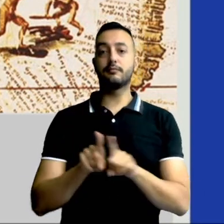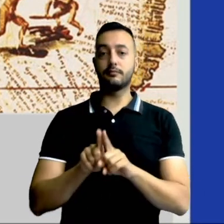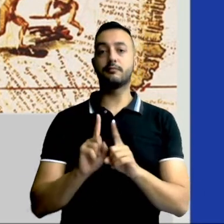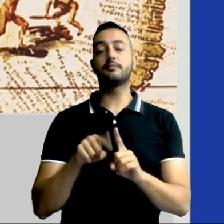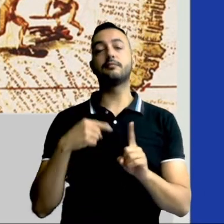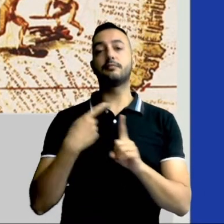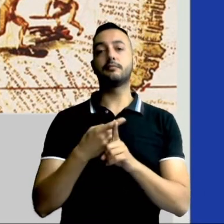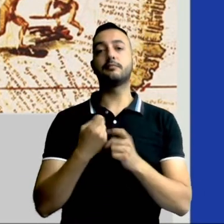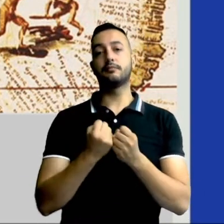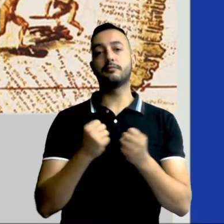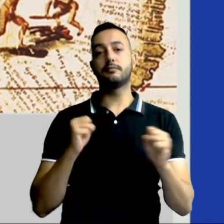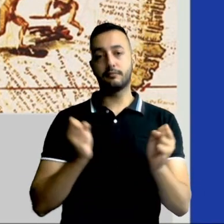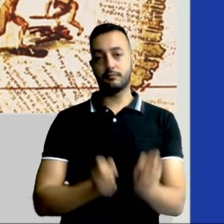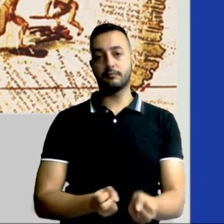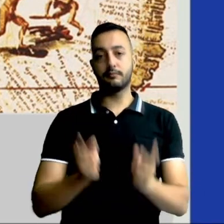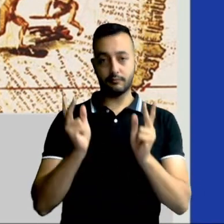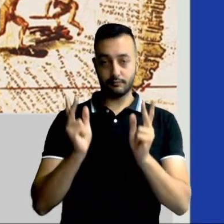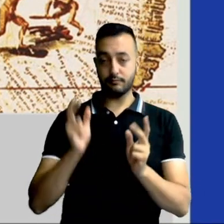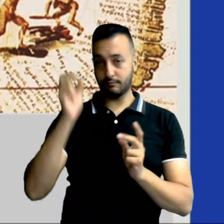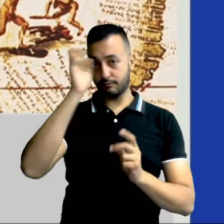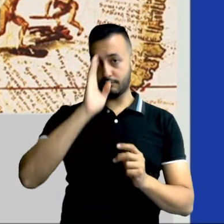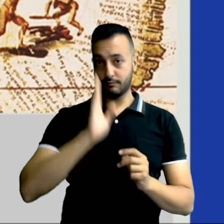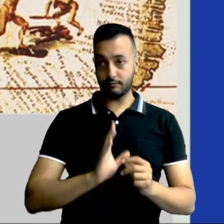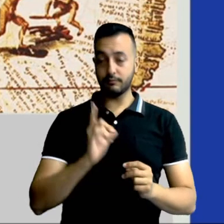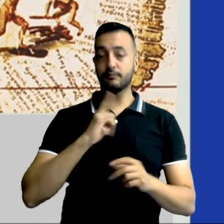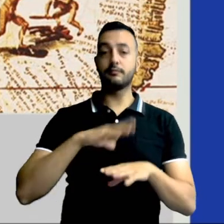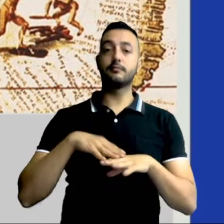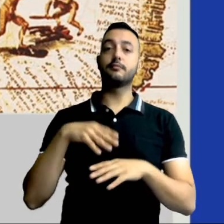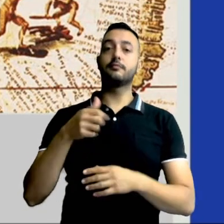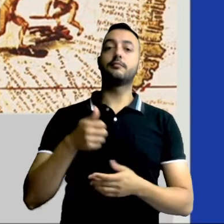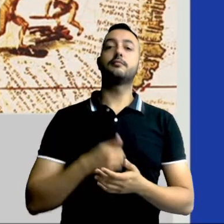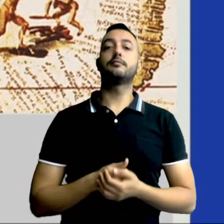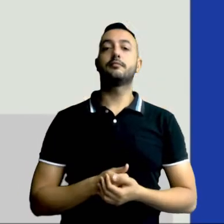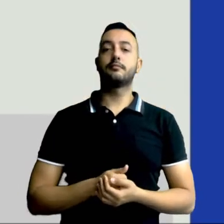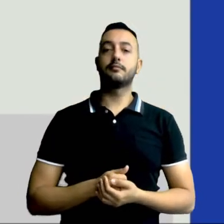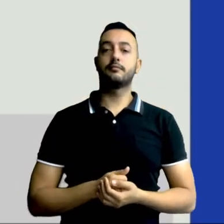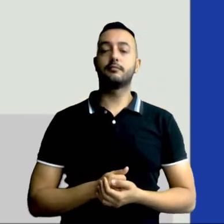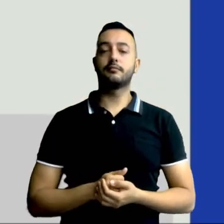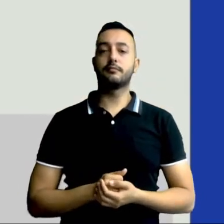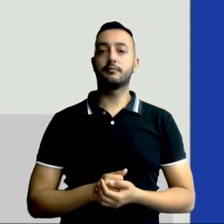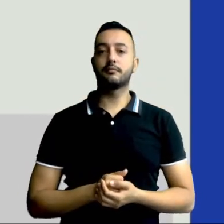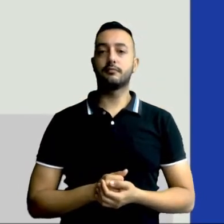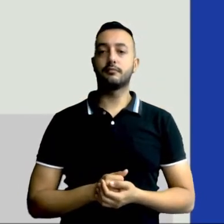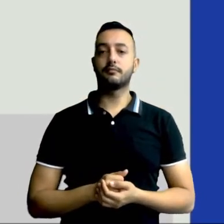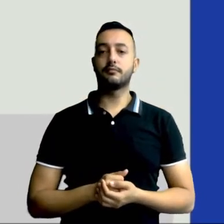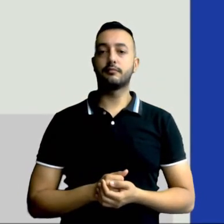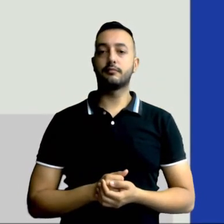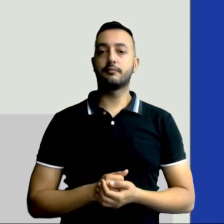que além da grande oferta ou esse Pau Brasil era de melhor qualidade bom